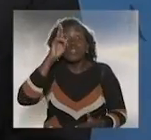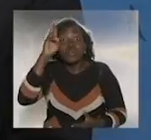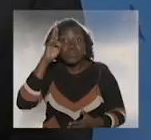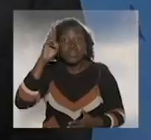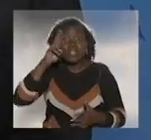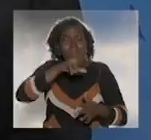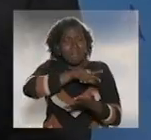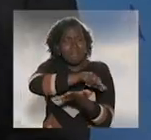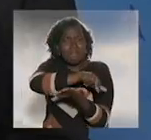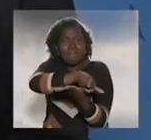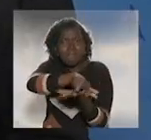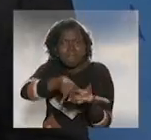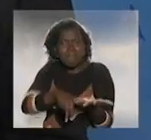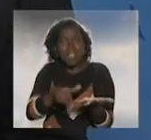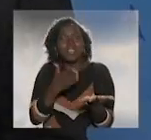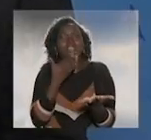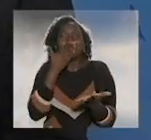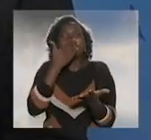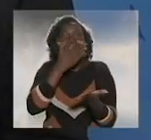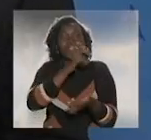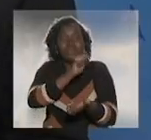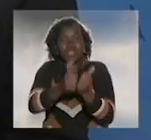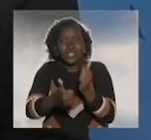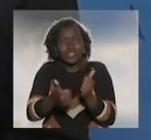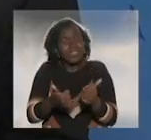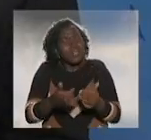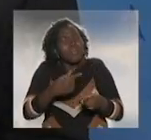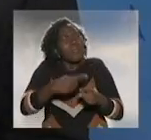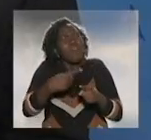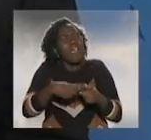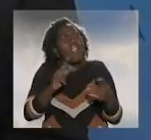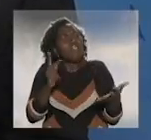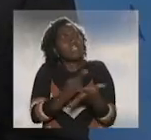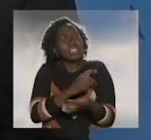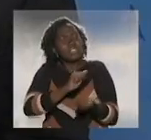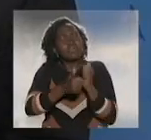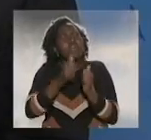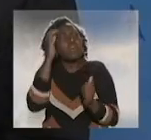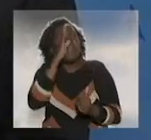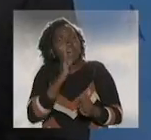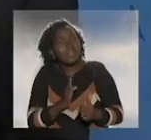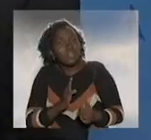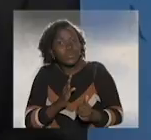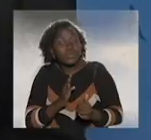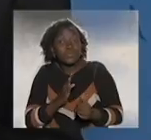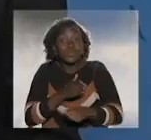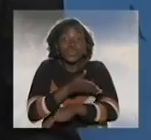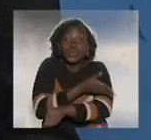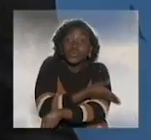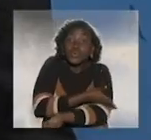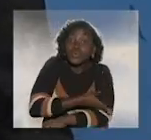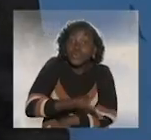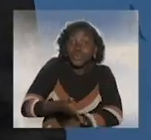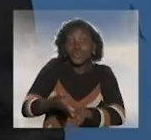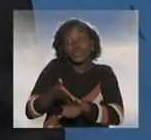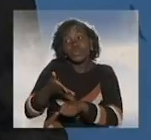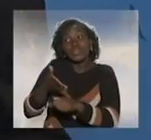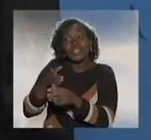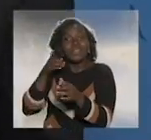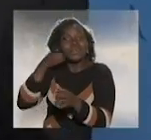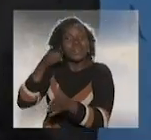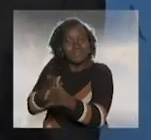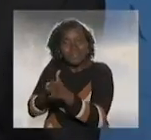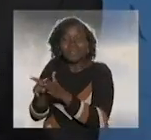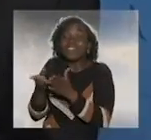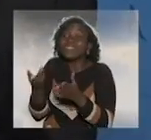nas várias modalidades esportivas. Por que isso acontece no esporte do Brasil? Geralmente eu dou a saída com o deputado, mas eu